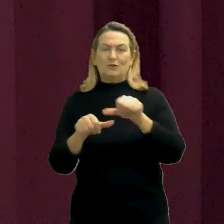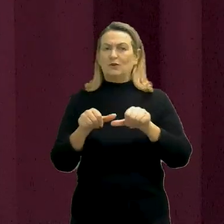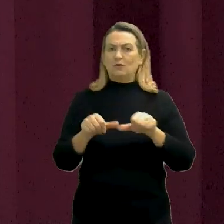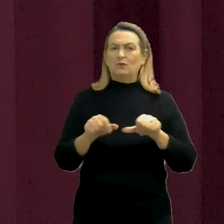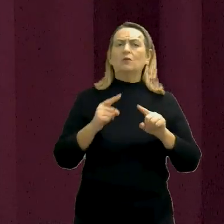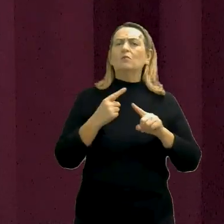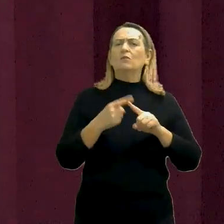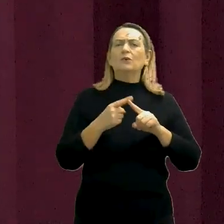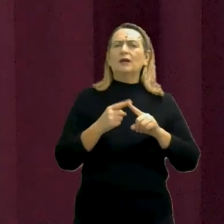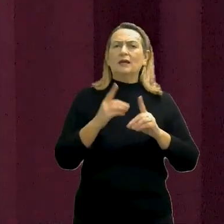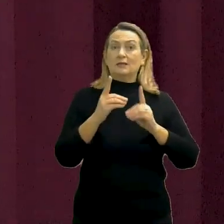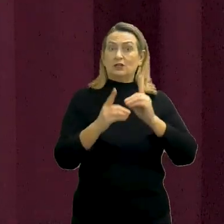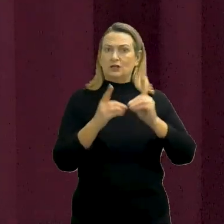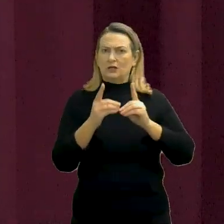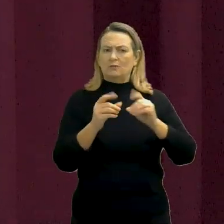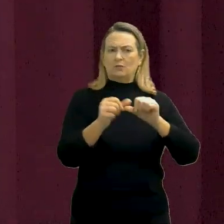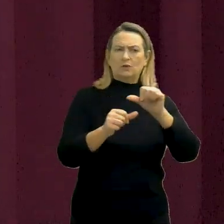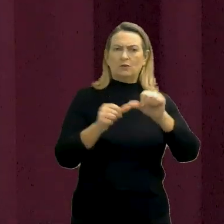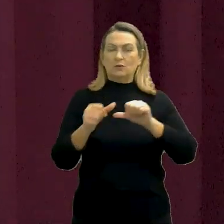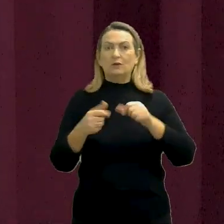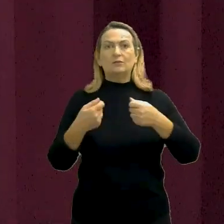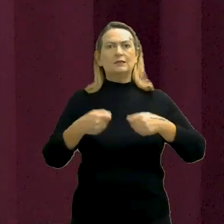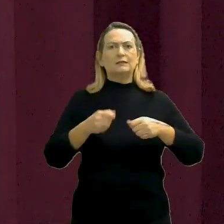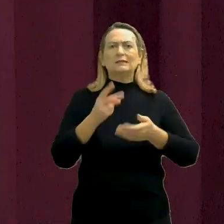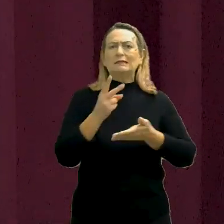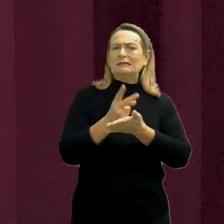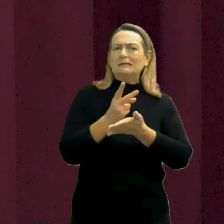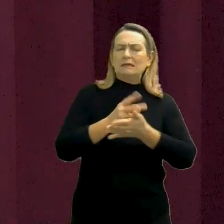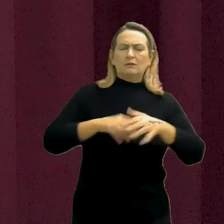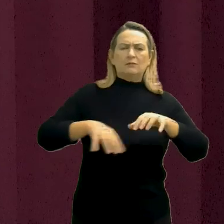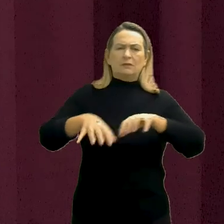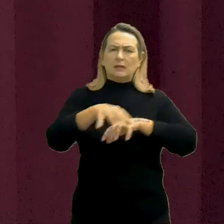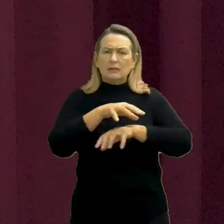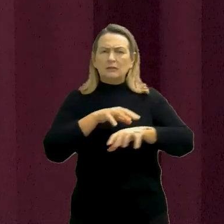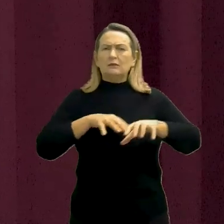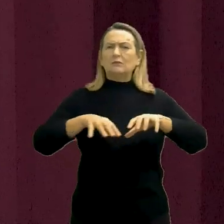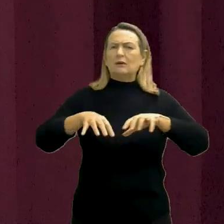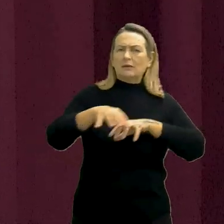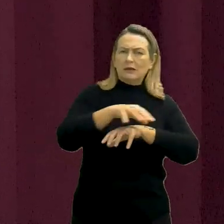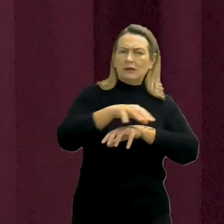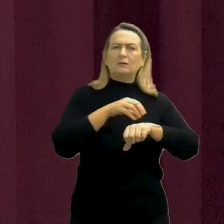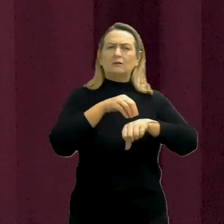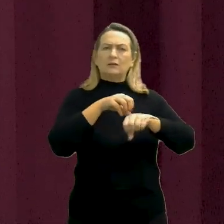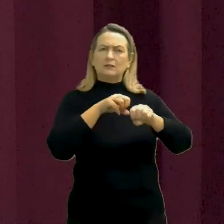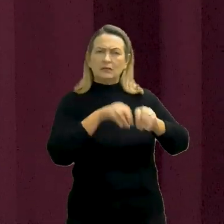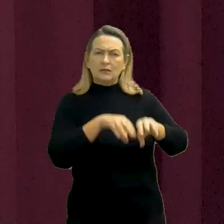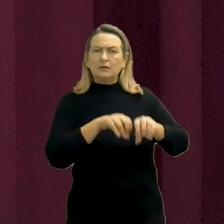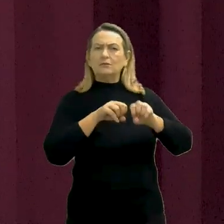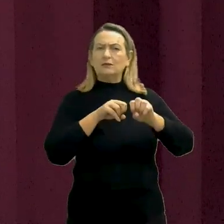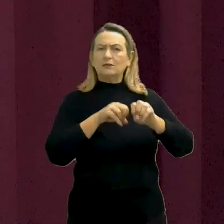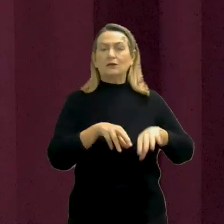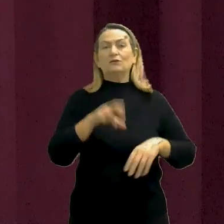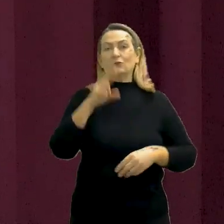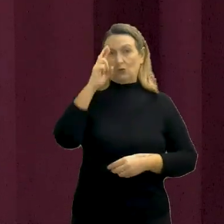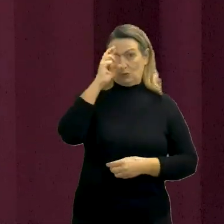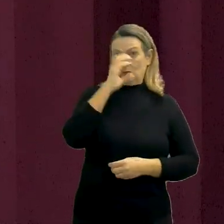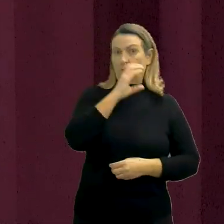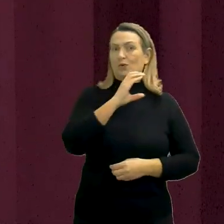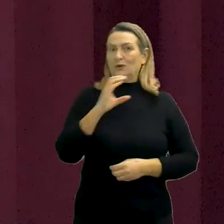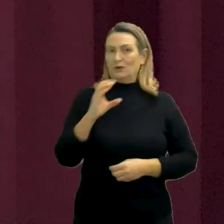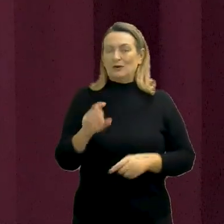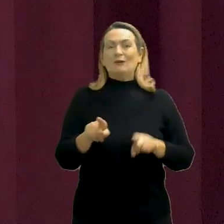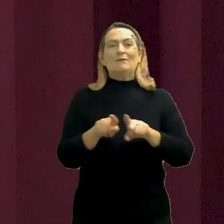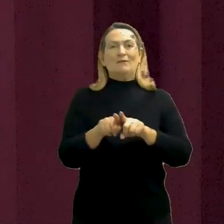precisam de uma preparação contínua e isso a coordenação também eh faz aos nossos colegas